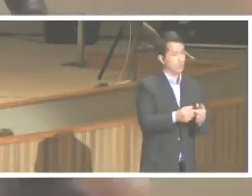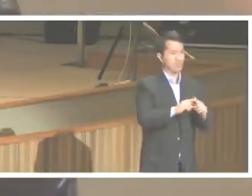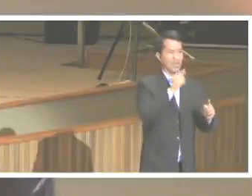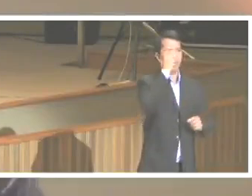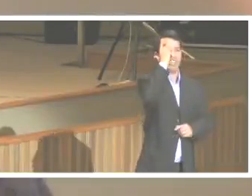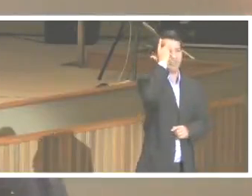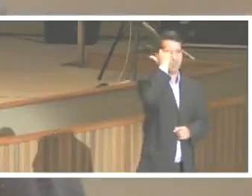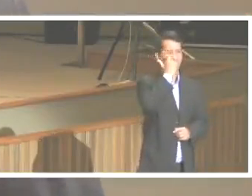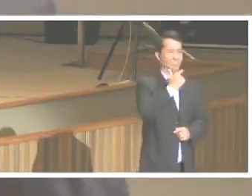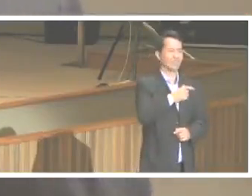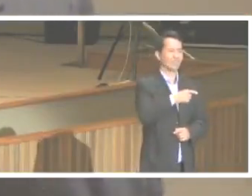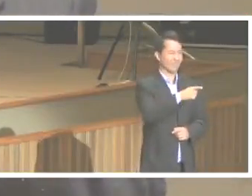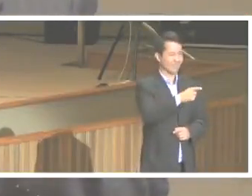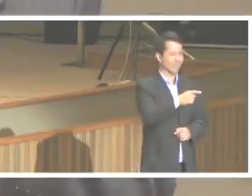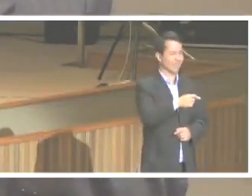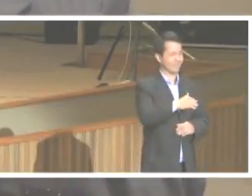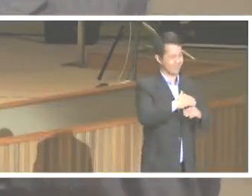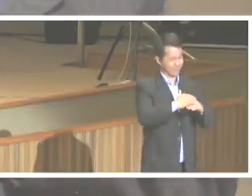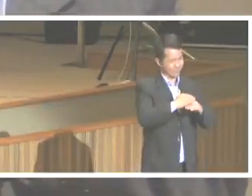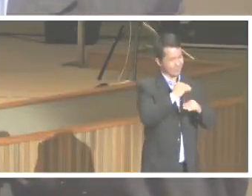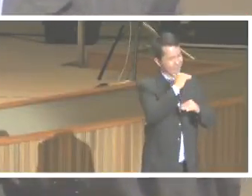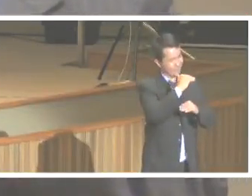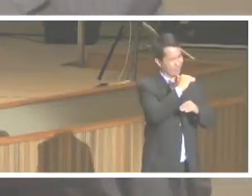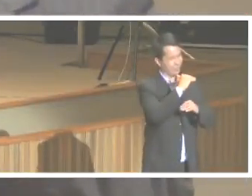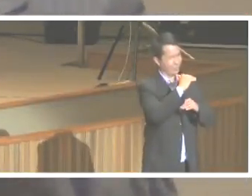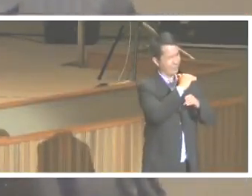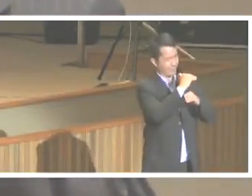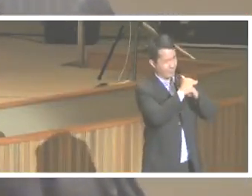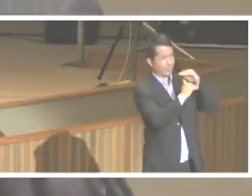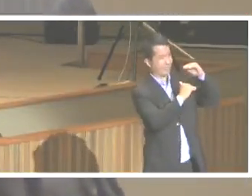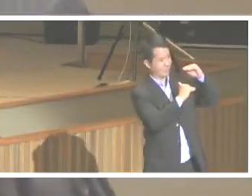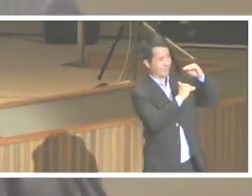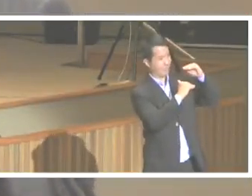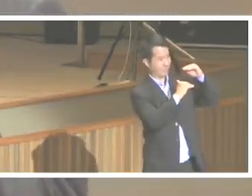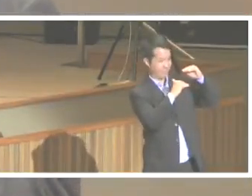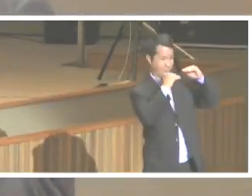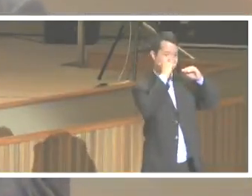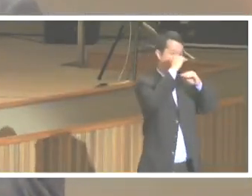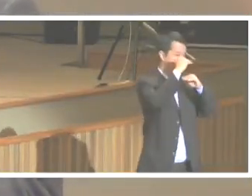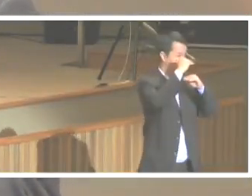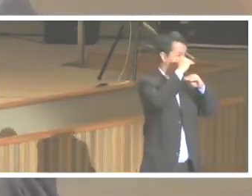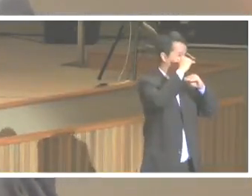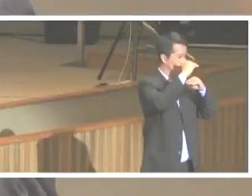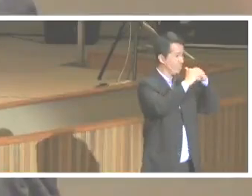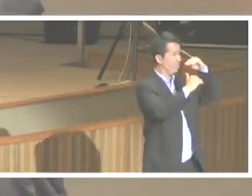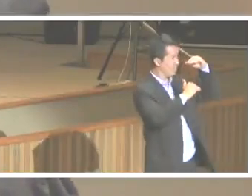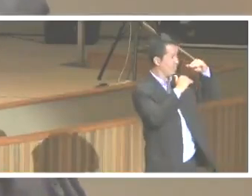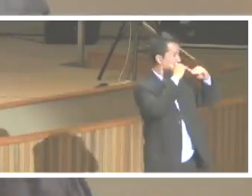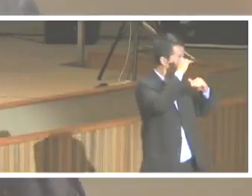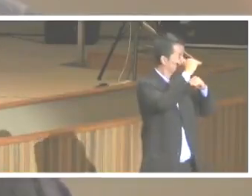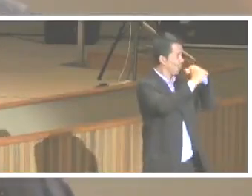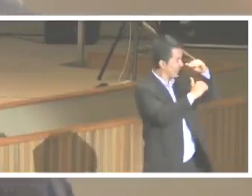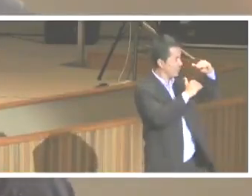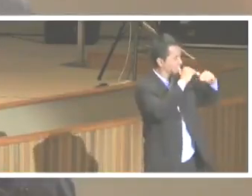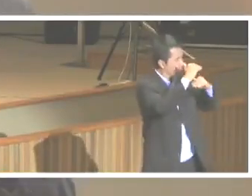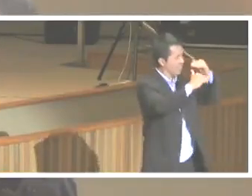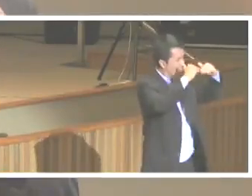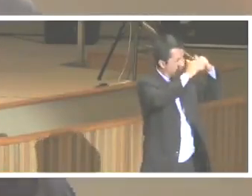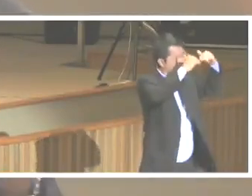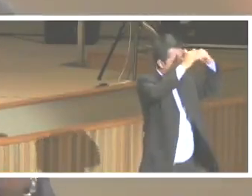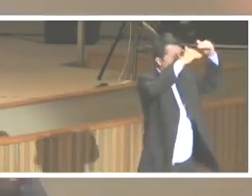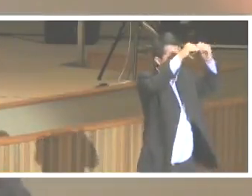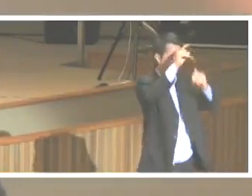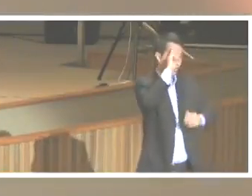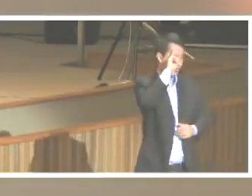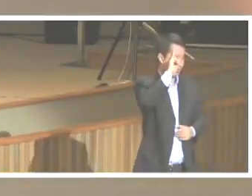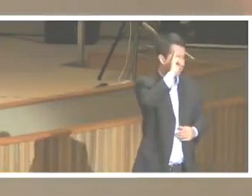desafio pra confiar nele e o tamanho de deus vai ser checado e o convite para ser sócio